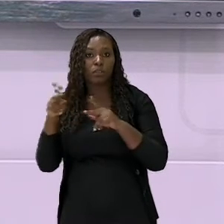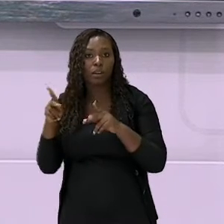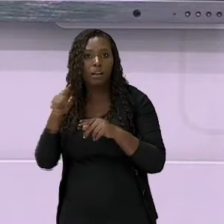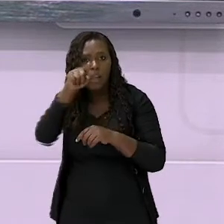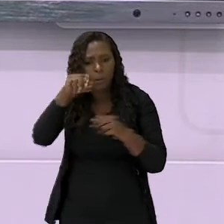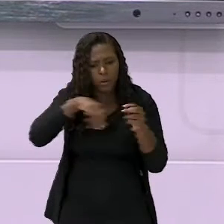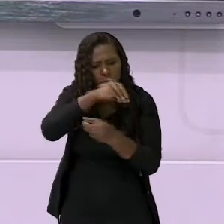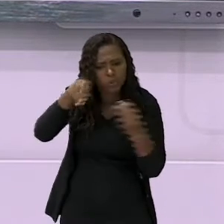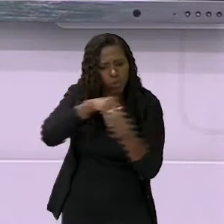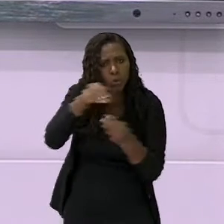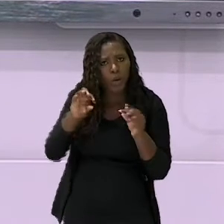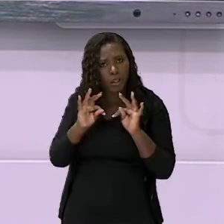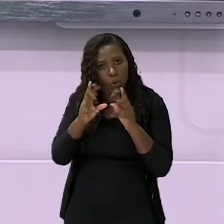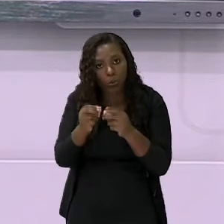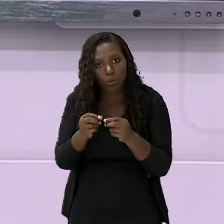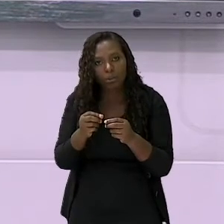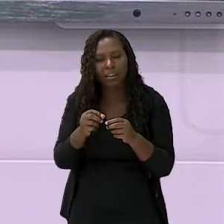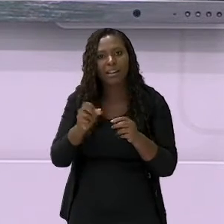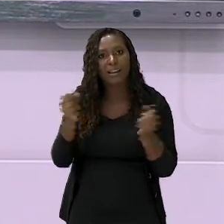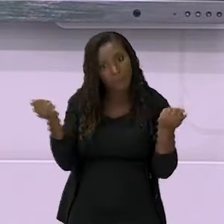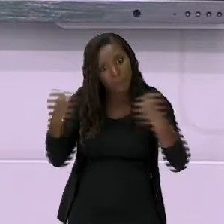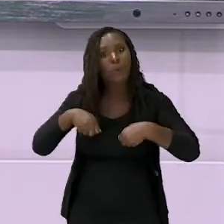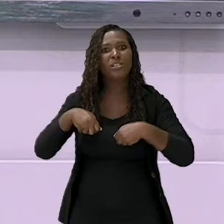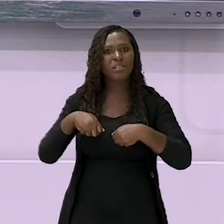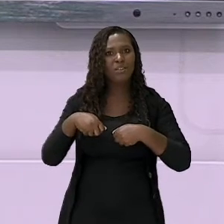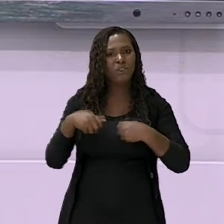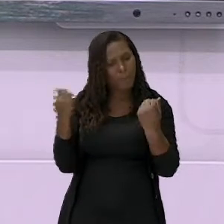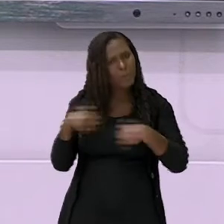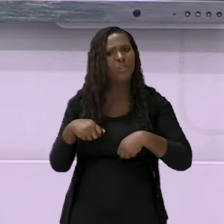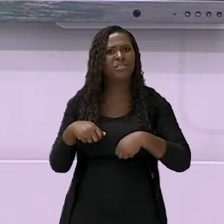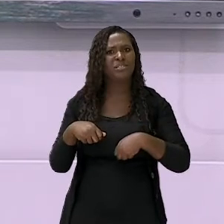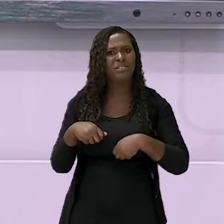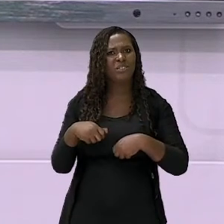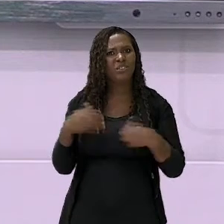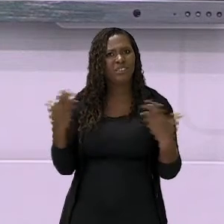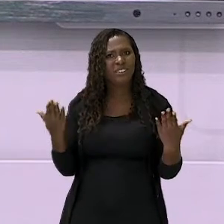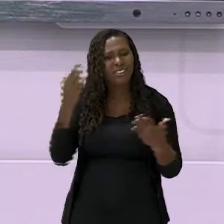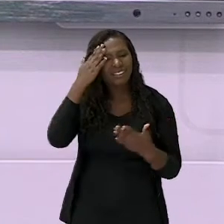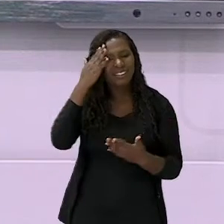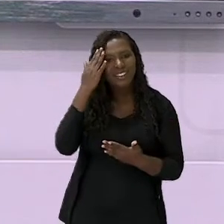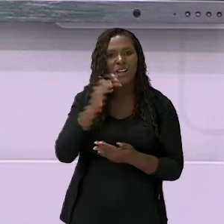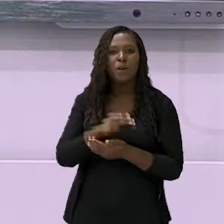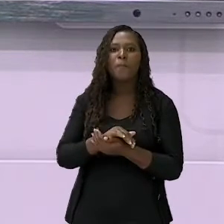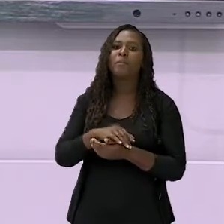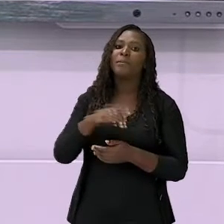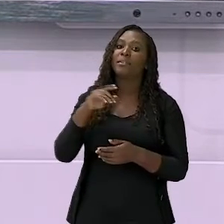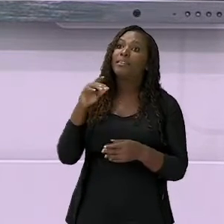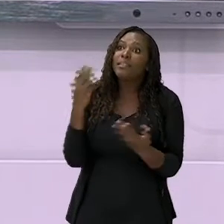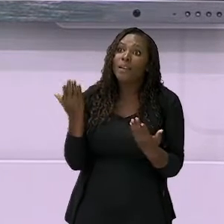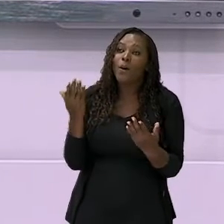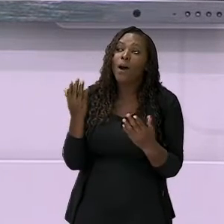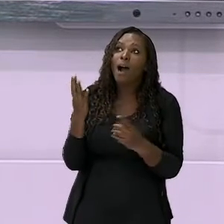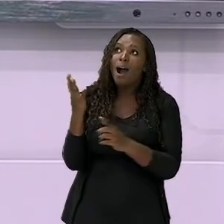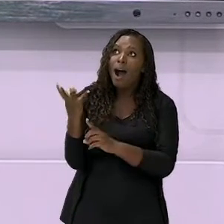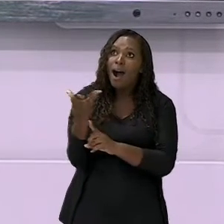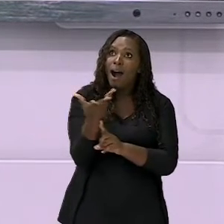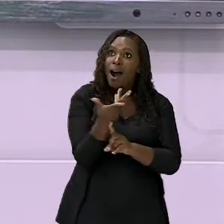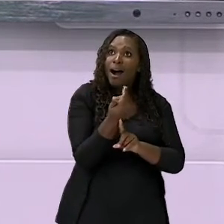Eu acho que fala assim, que essa é a grande sacada, a grande jogada da arte abstrata. Ela